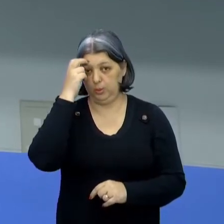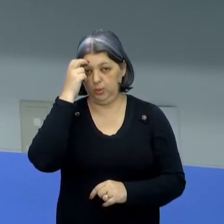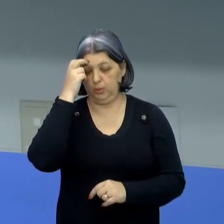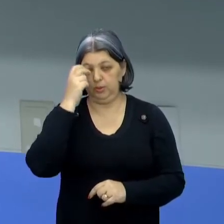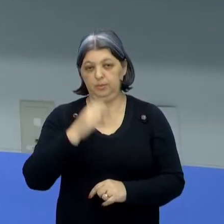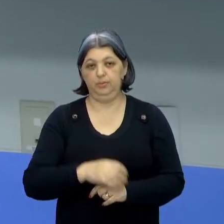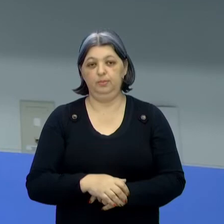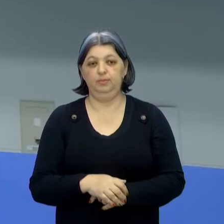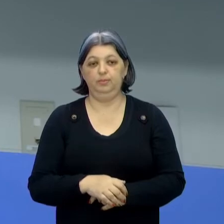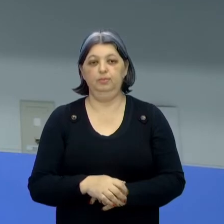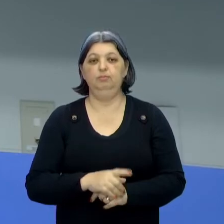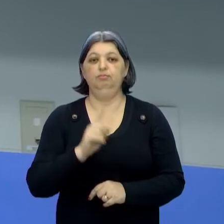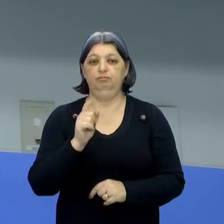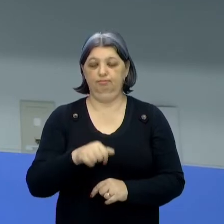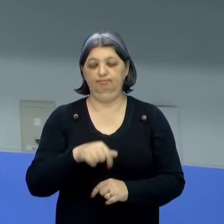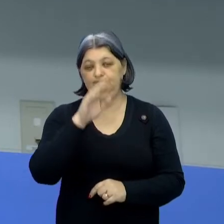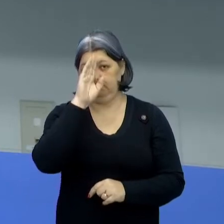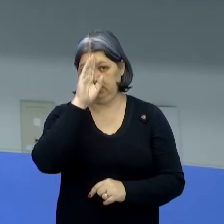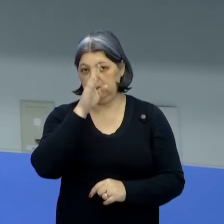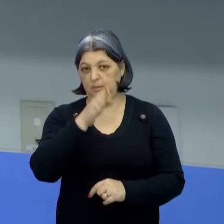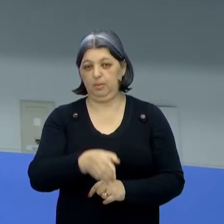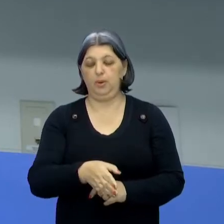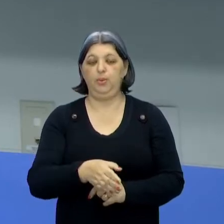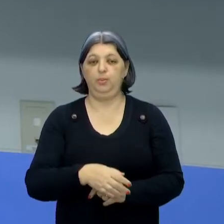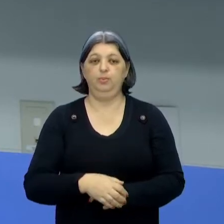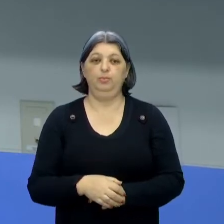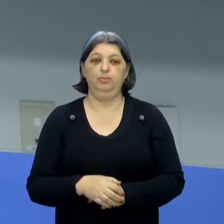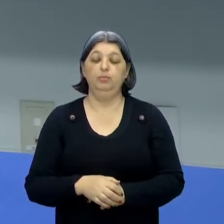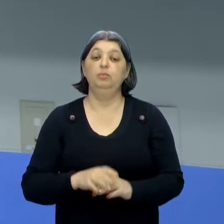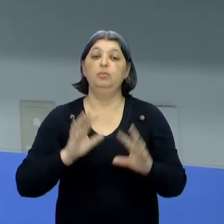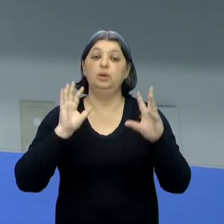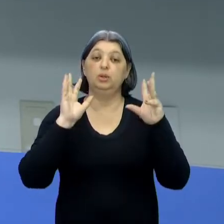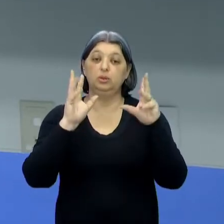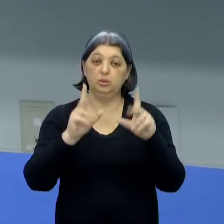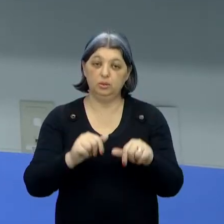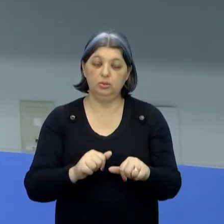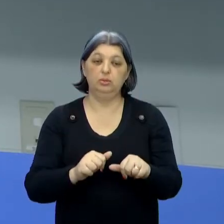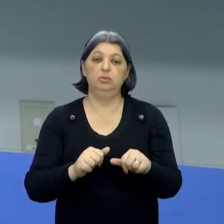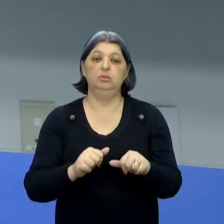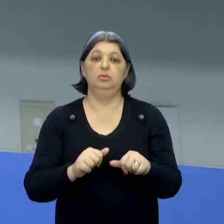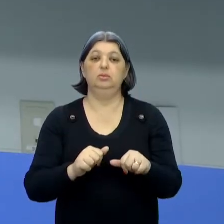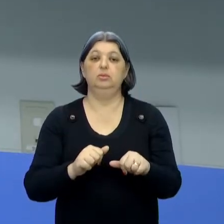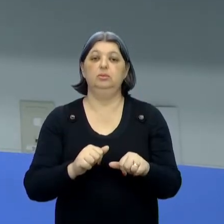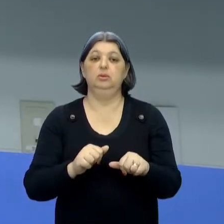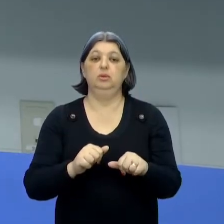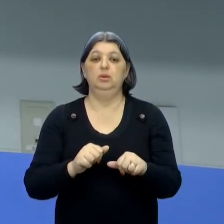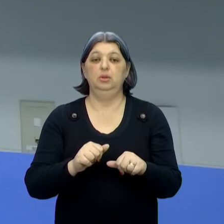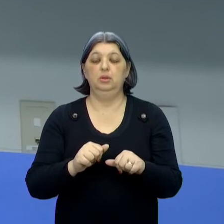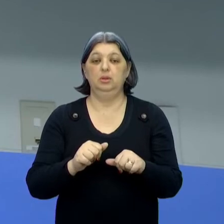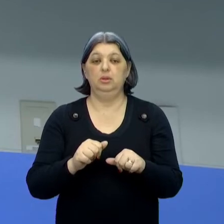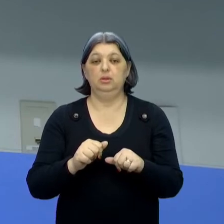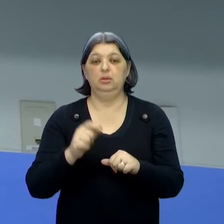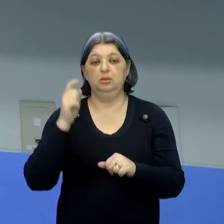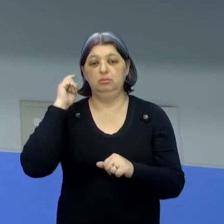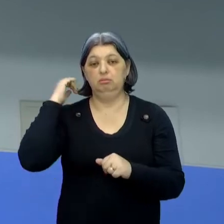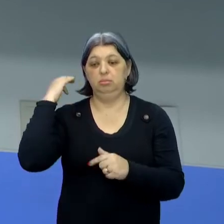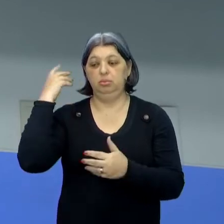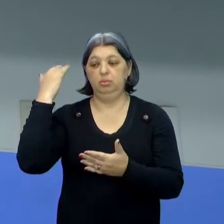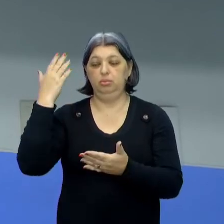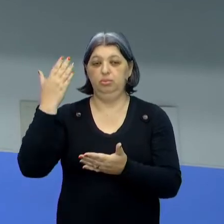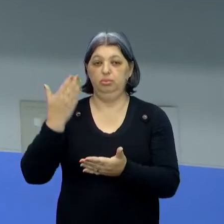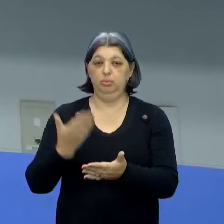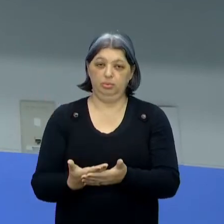Elas são fundamentais para todos os aspectos que nós vimos até então